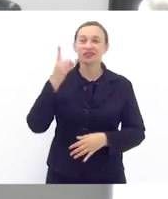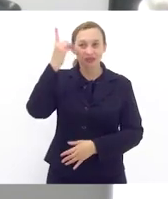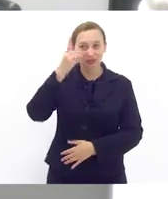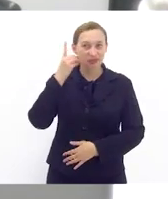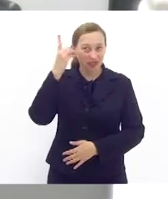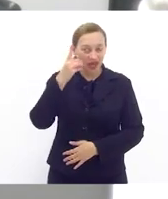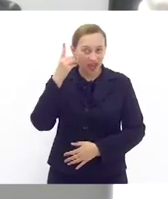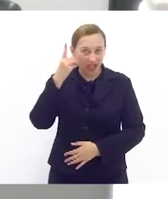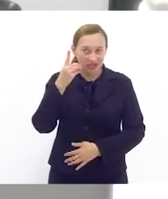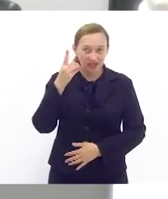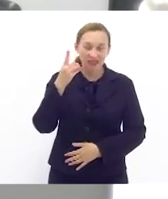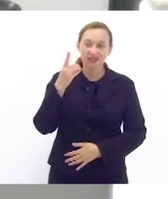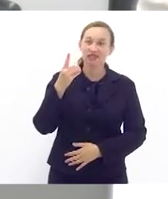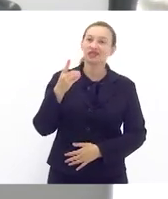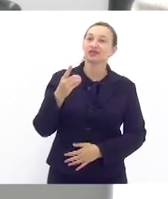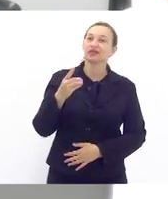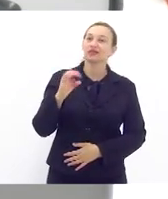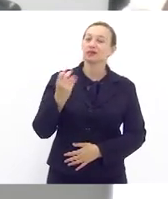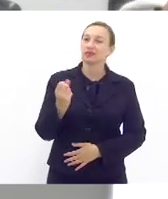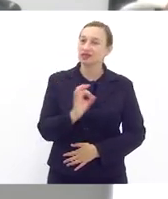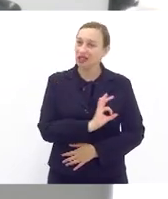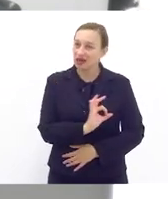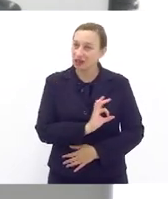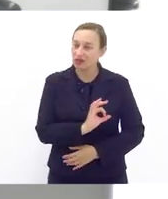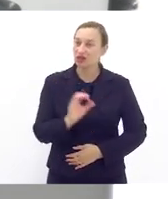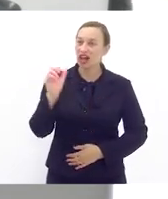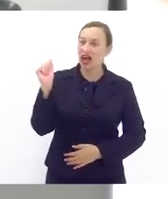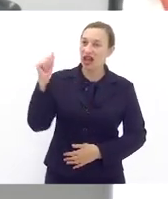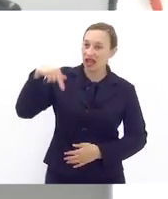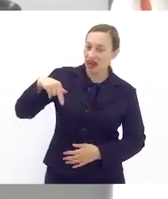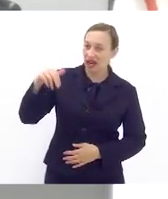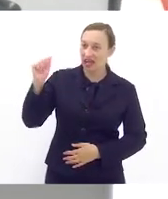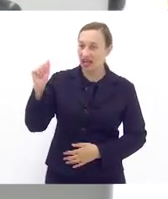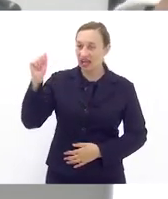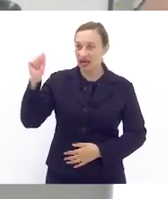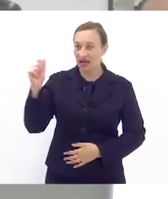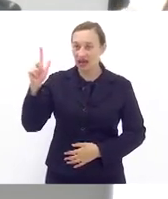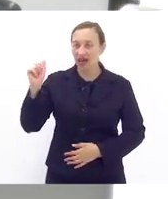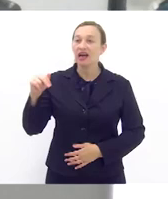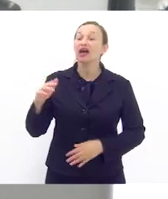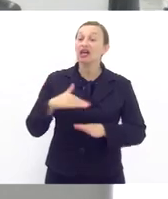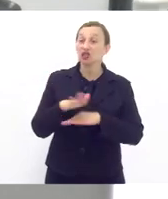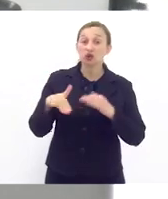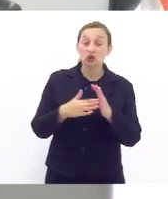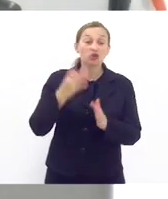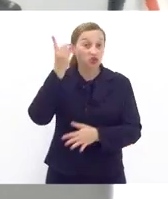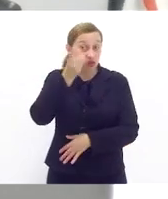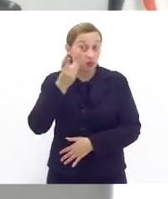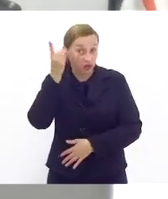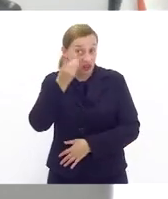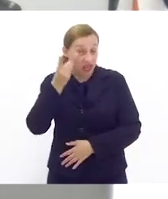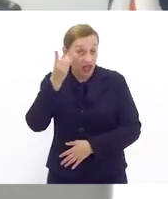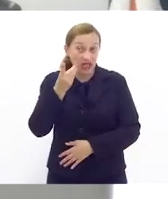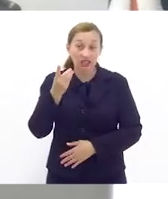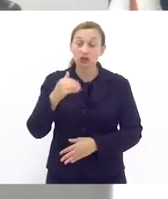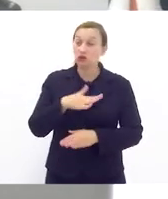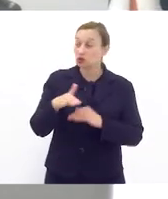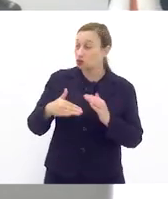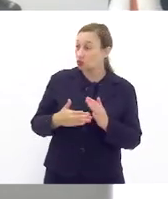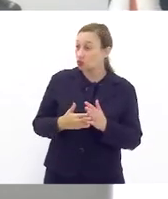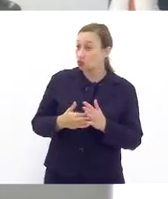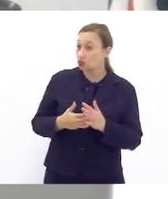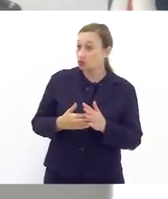Lopes saudando a deputada Marta Rocha eu Saúdo todos os deputados todas as autoridades